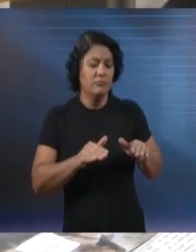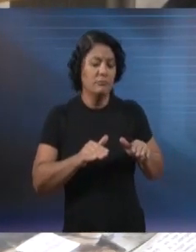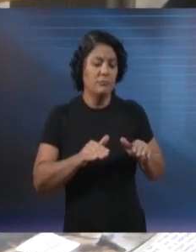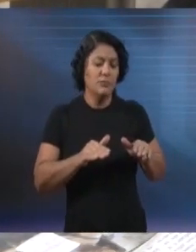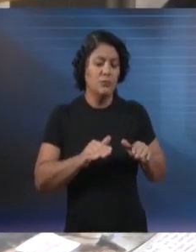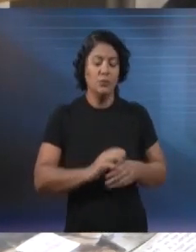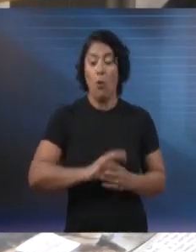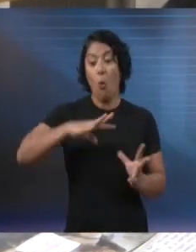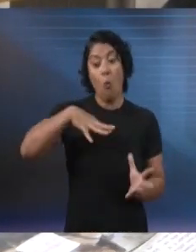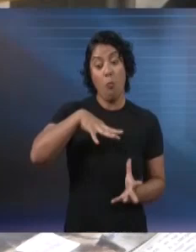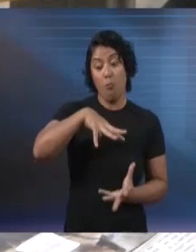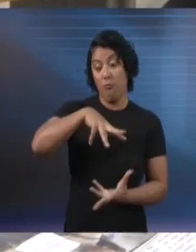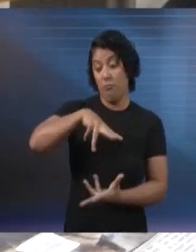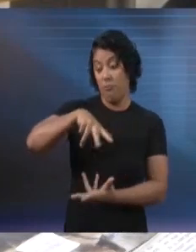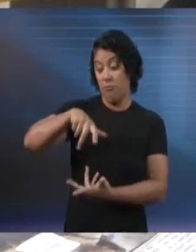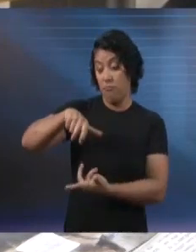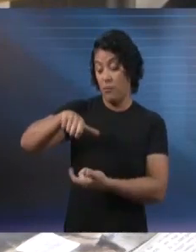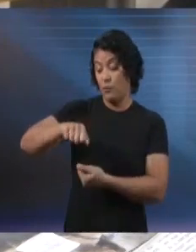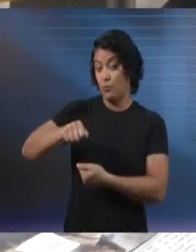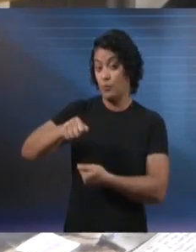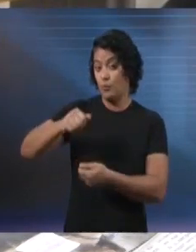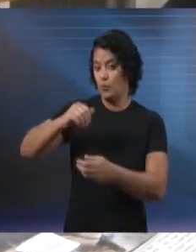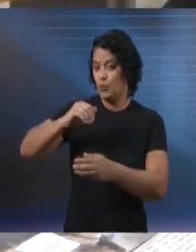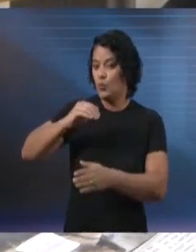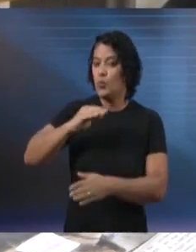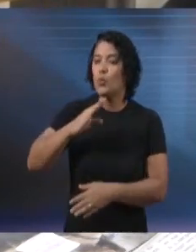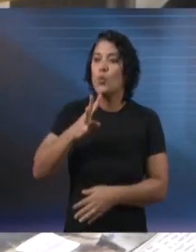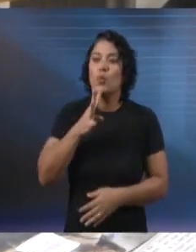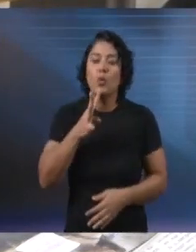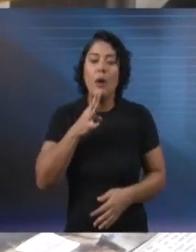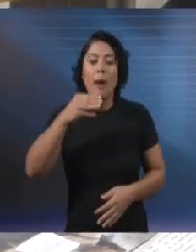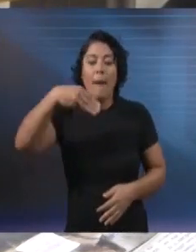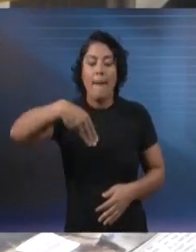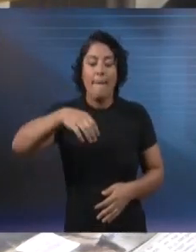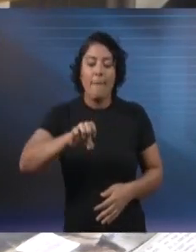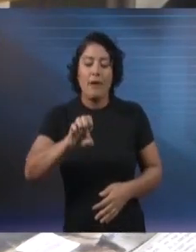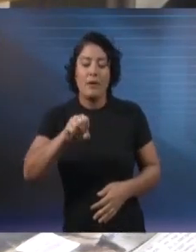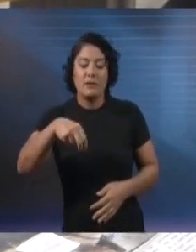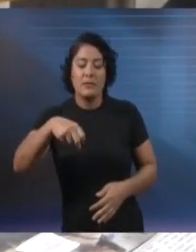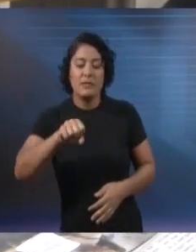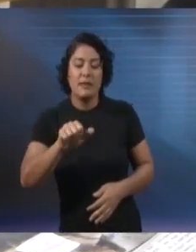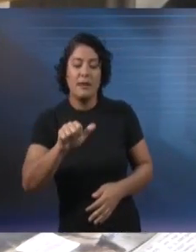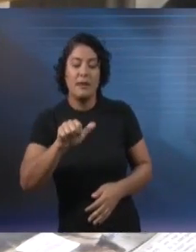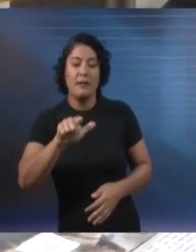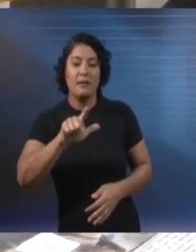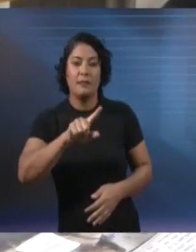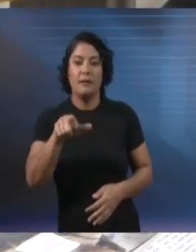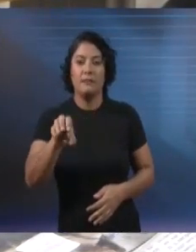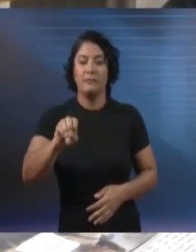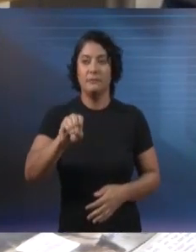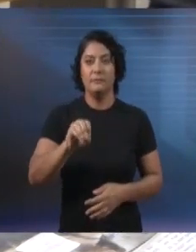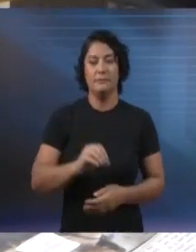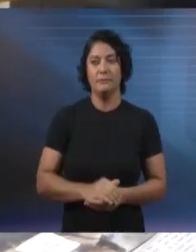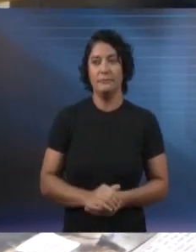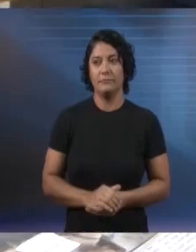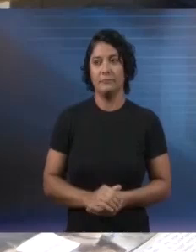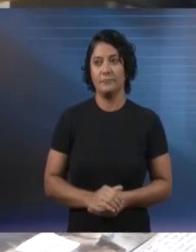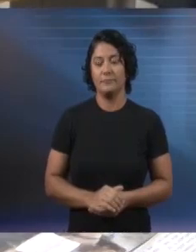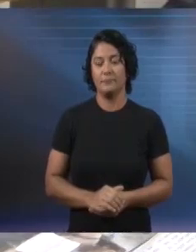universalmente, que o mundo inteiro conheceu o que foi o Mensalão, que foi um